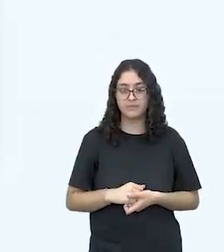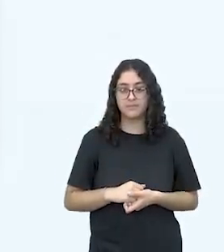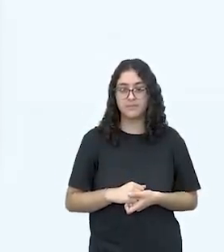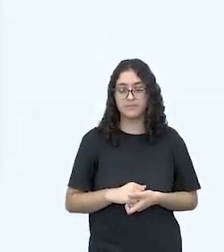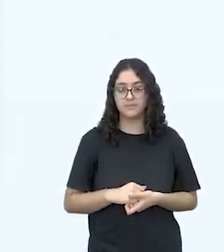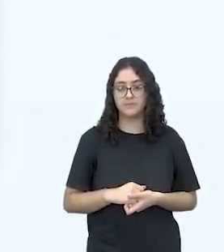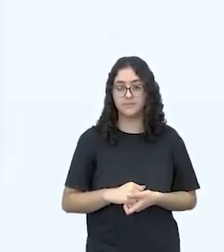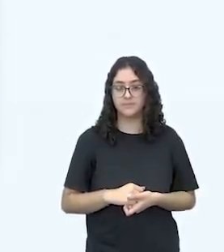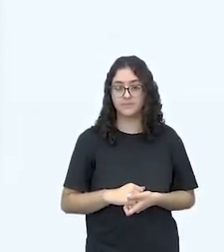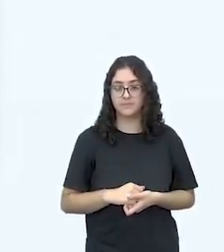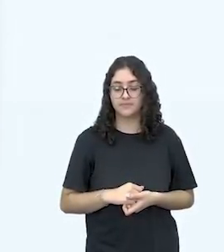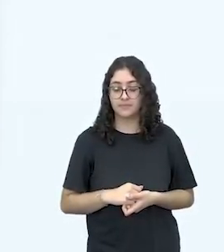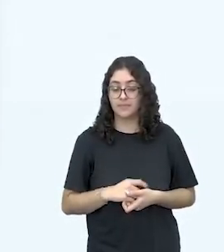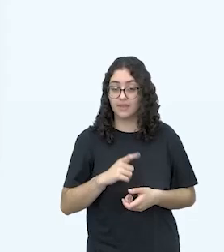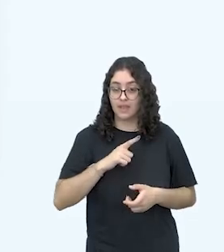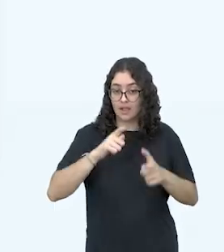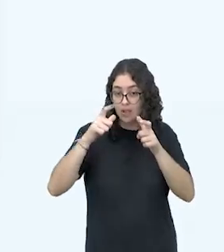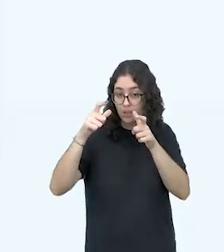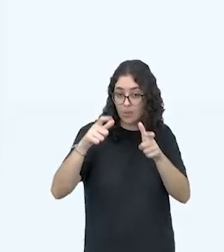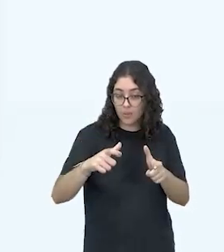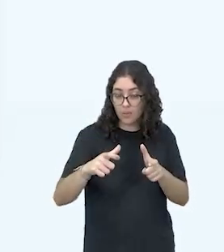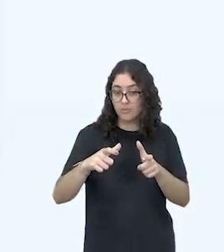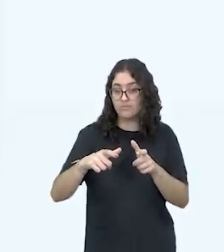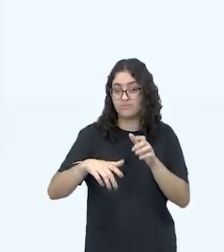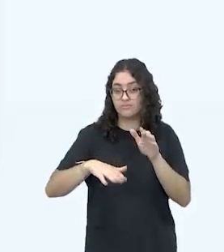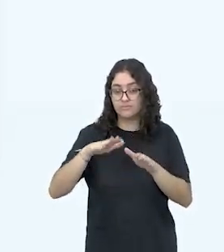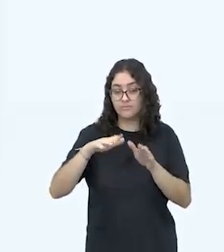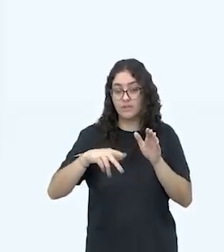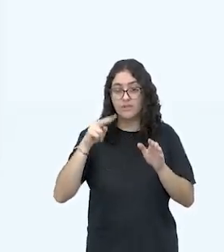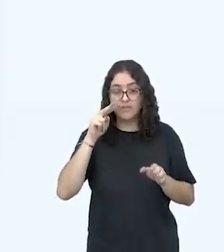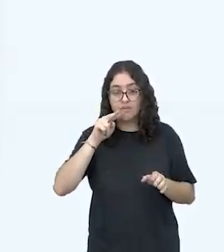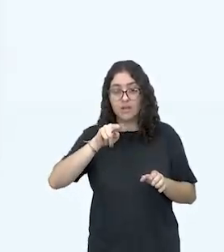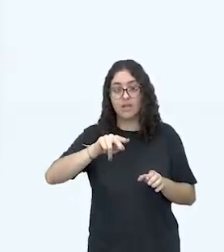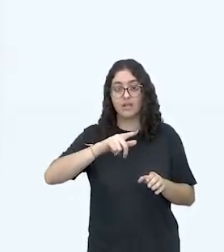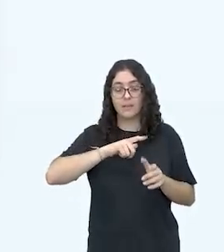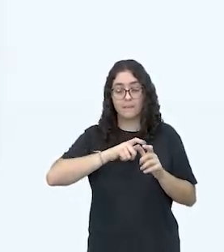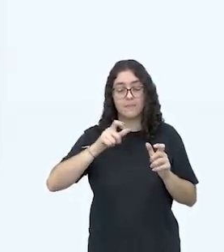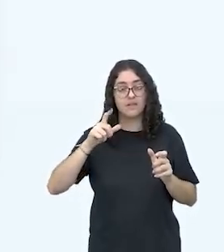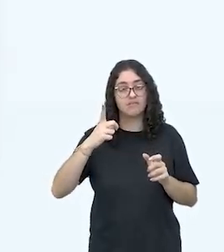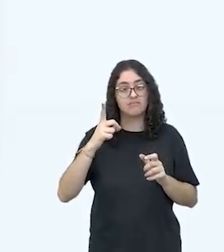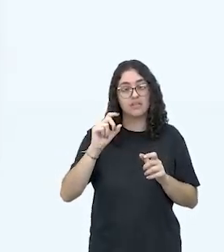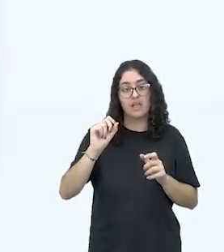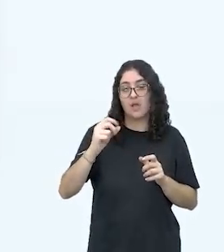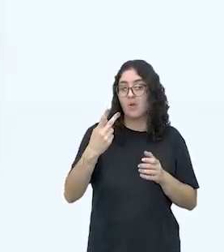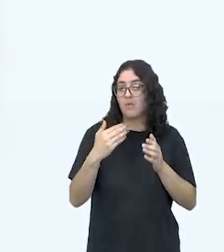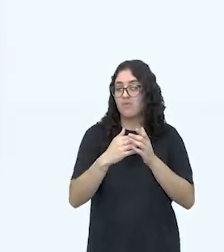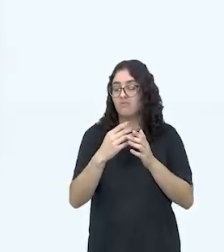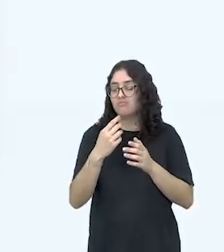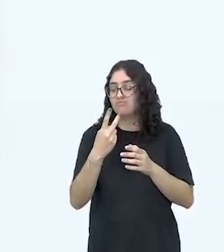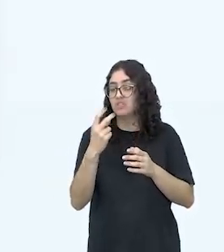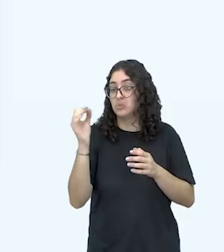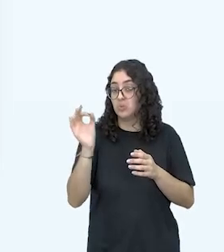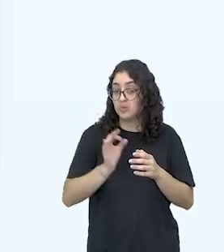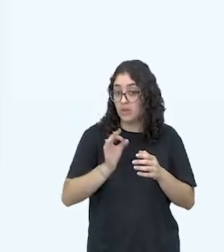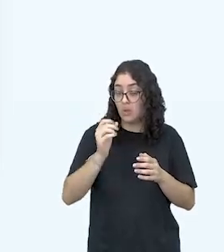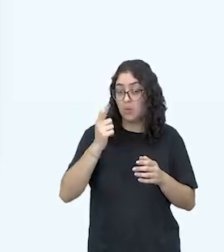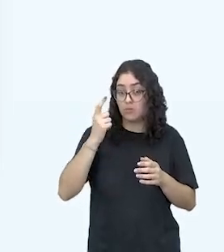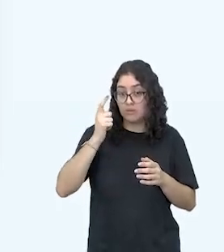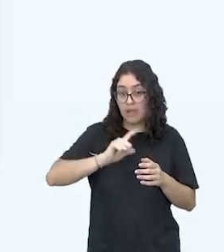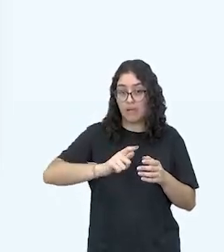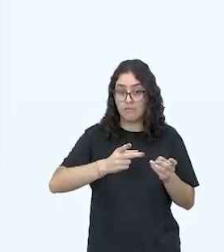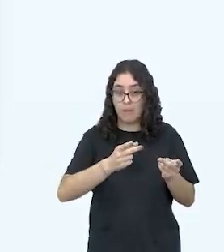temos que entender que tem locais, a broca dá prejuízos maiores que 10, 15, até 20%, que na média já